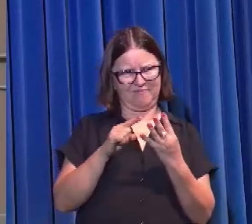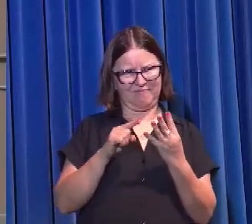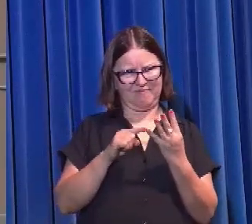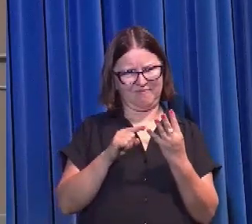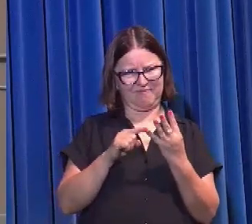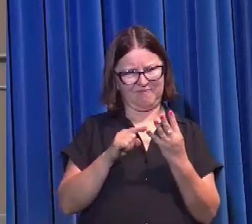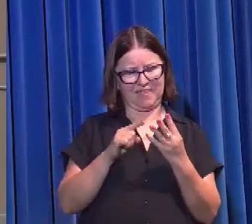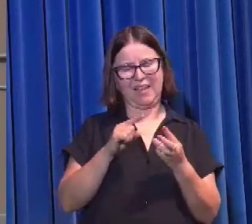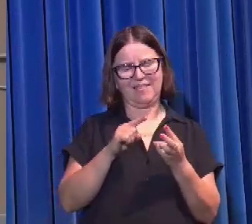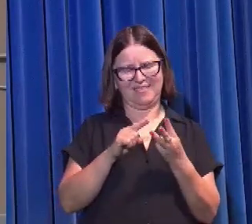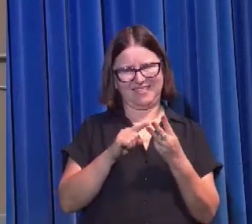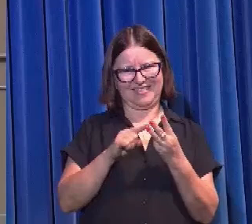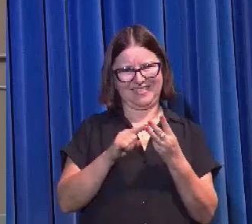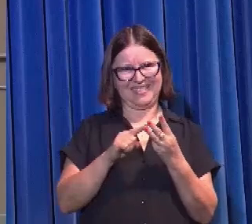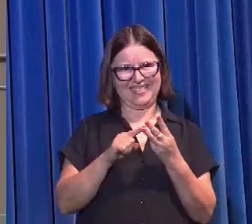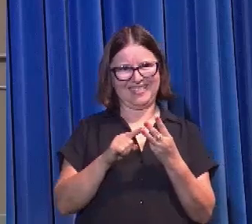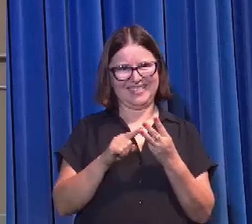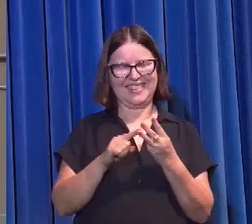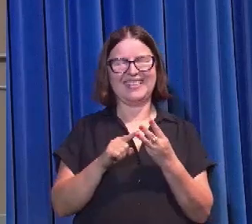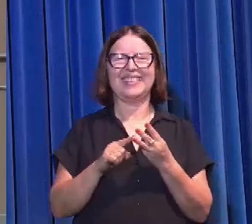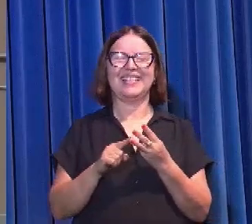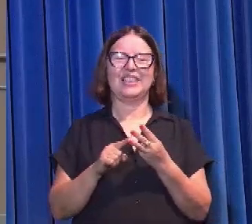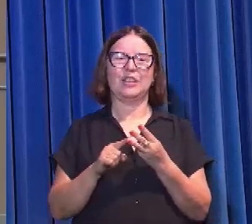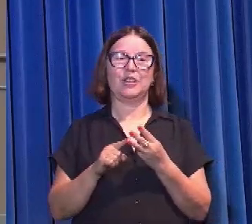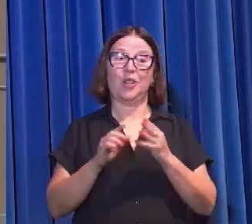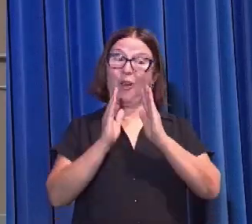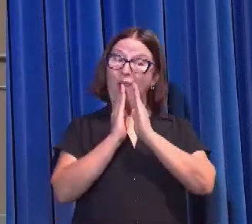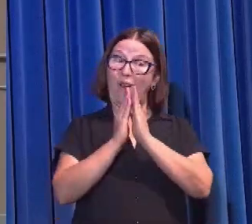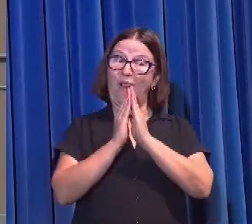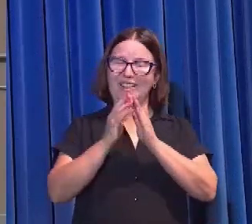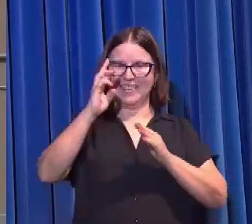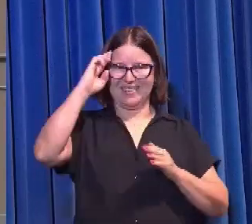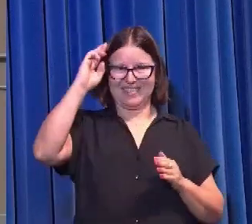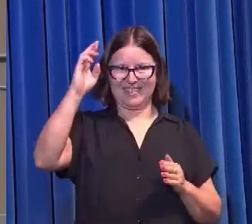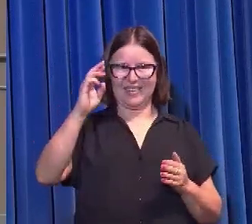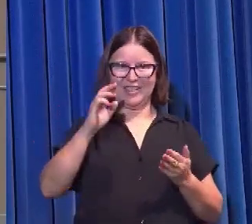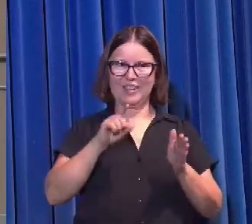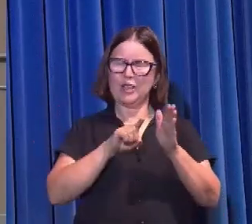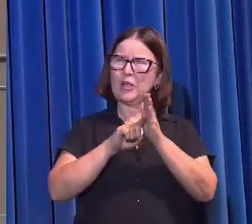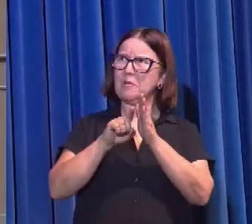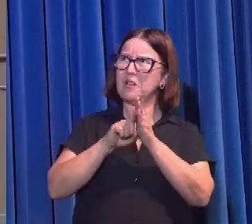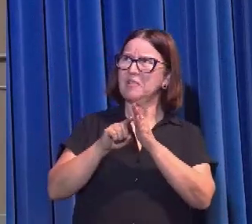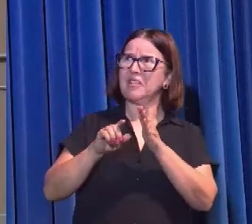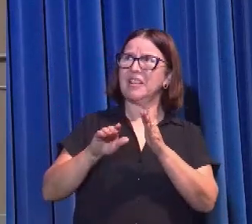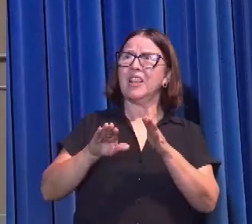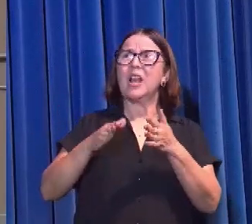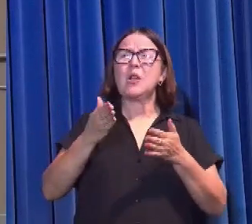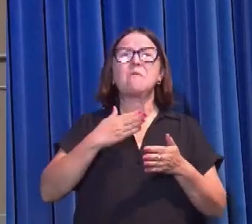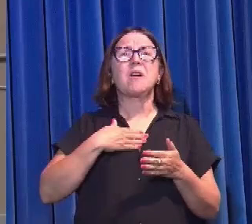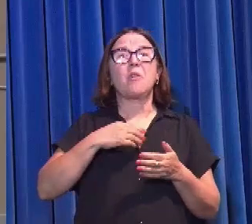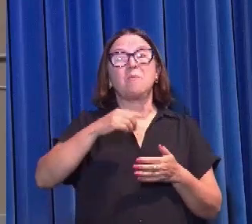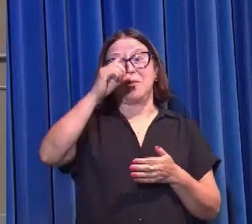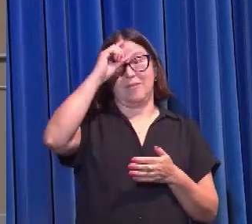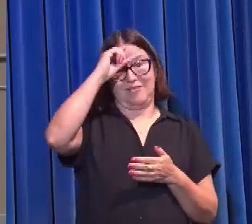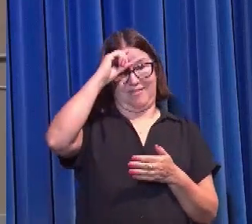A terceira aplicação. Coloque-se diante do Senhor para saber qual é o dom que Ele te concedeu. Porque Ele te concedeu. Você